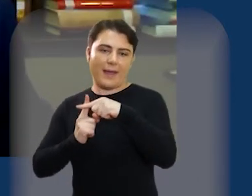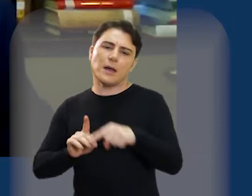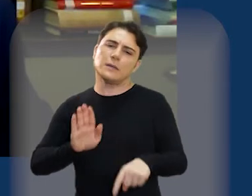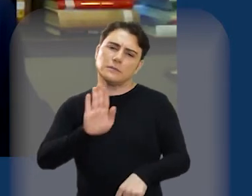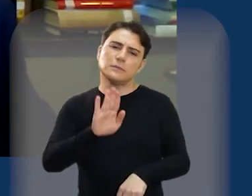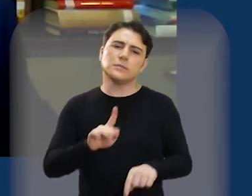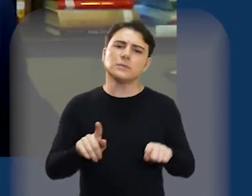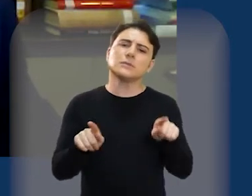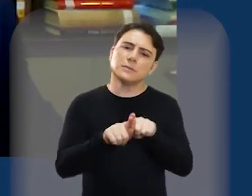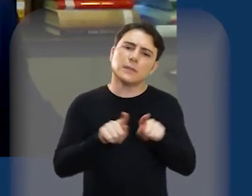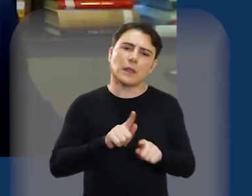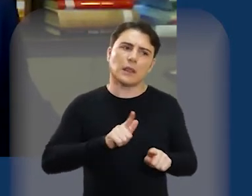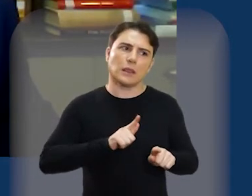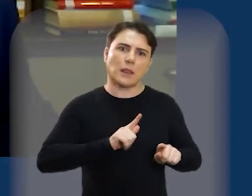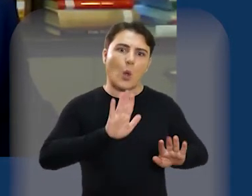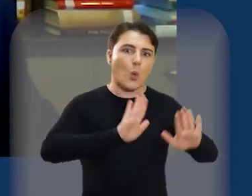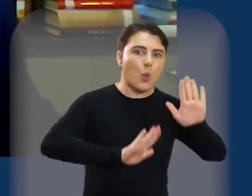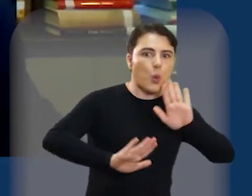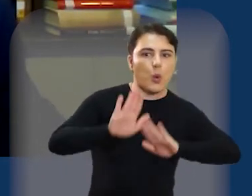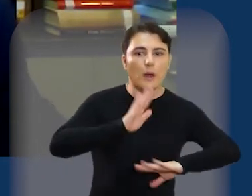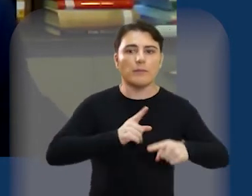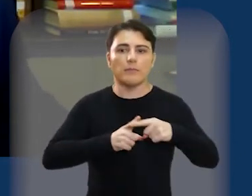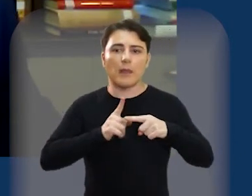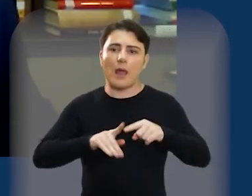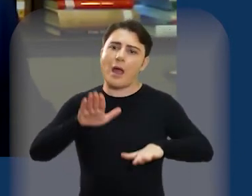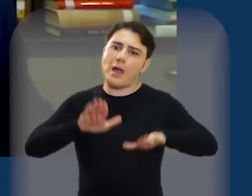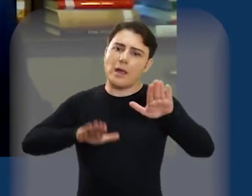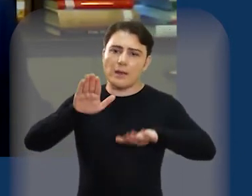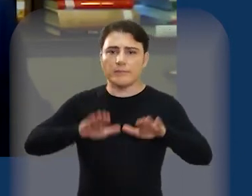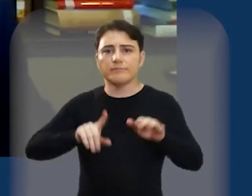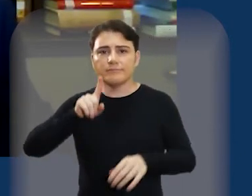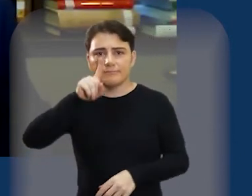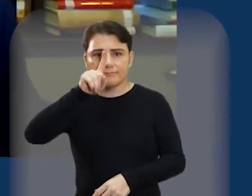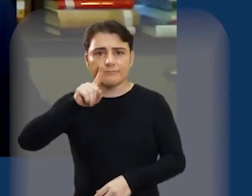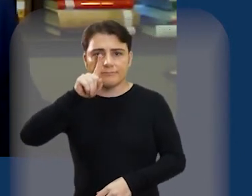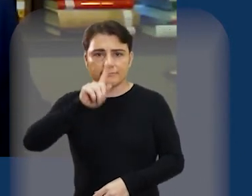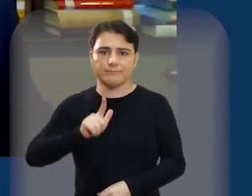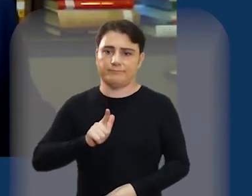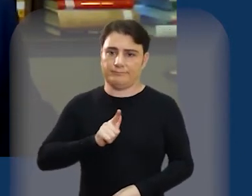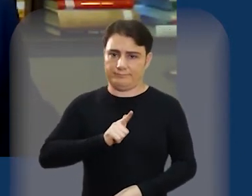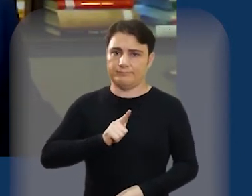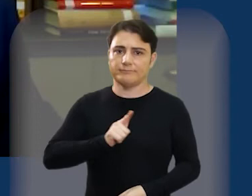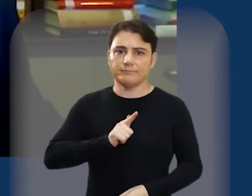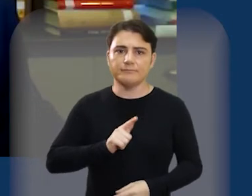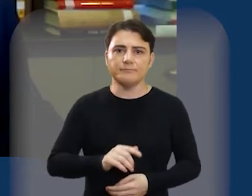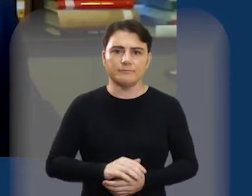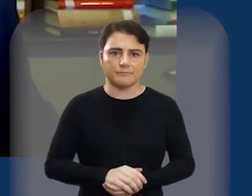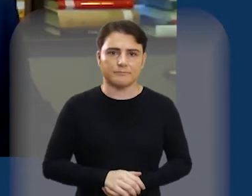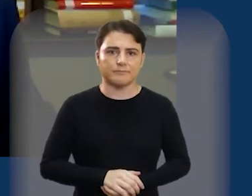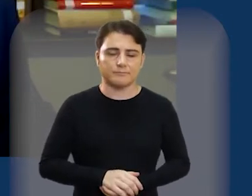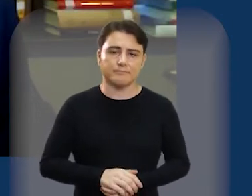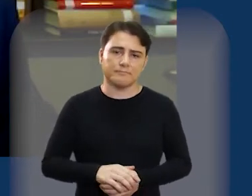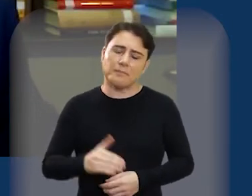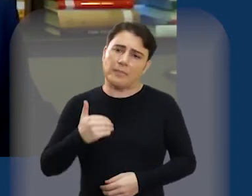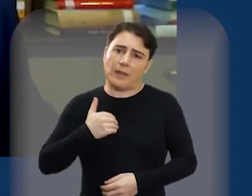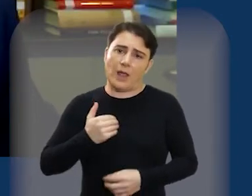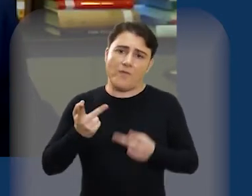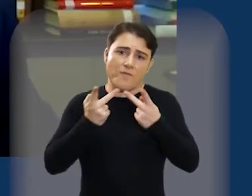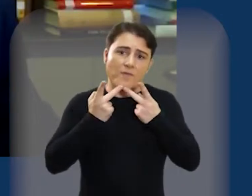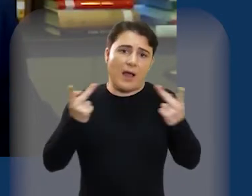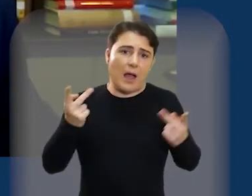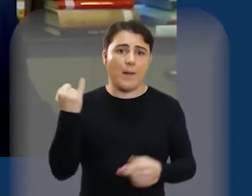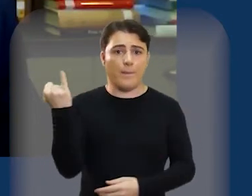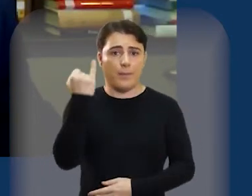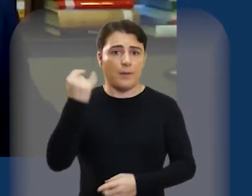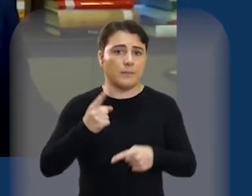contraindicações. Quer dizer, existem os benefícios, mas existem também os riscos. E eu acho que é isso que é importante que as pessoas que estão